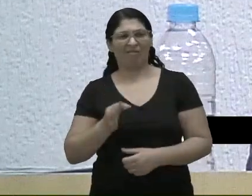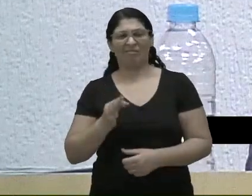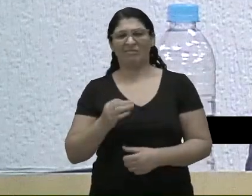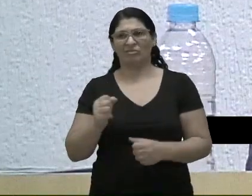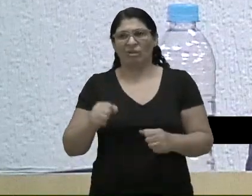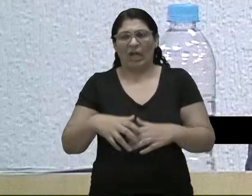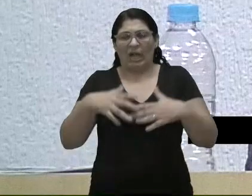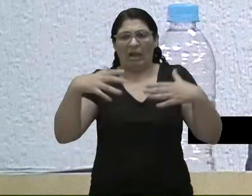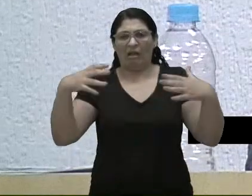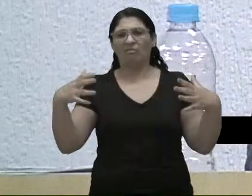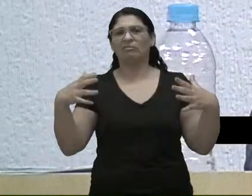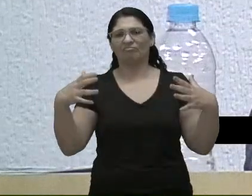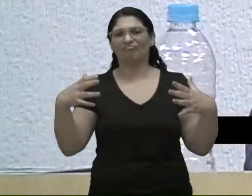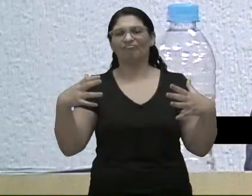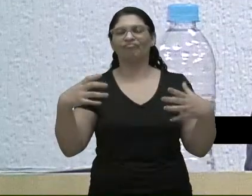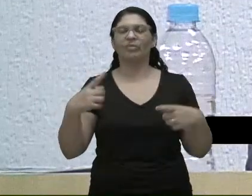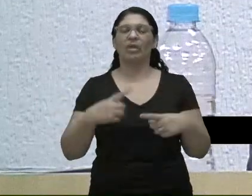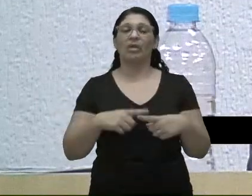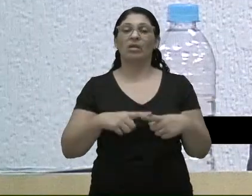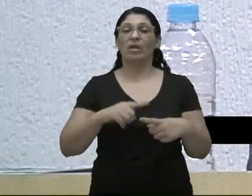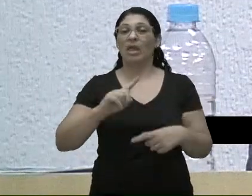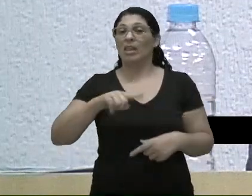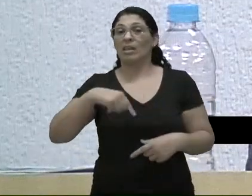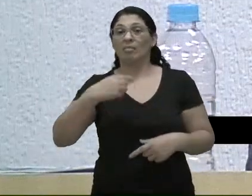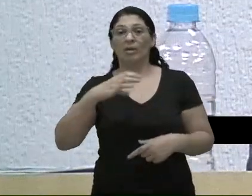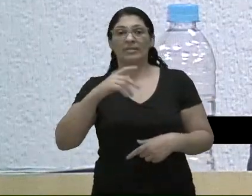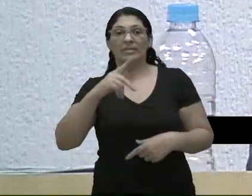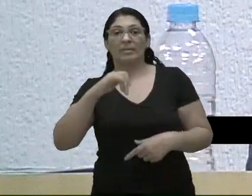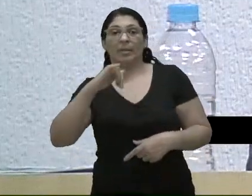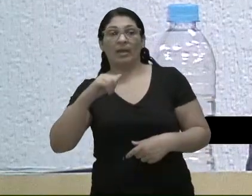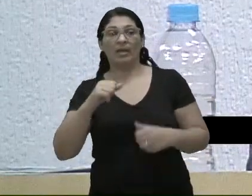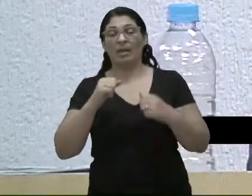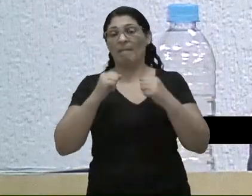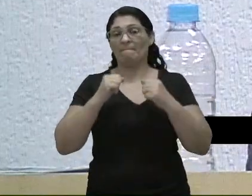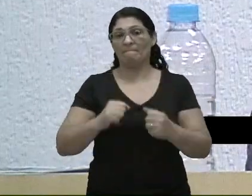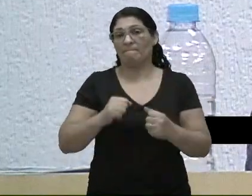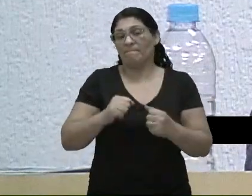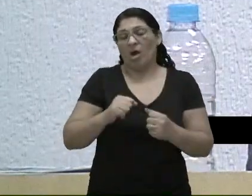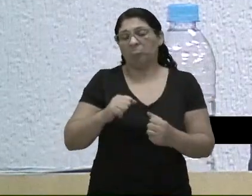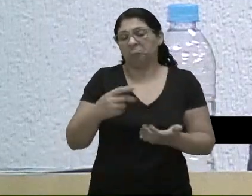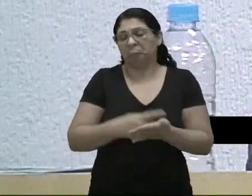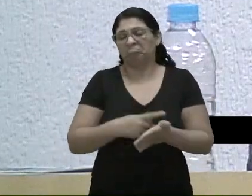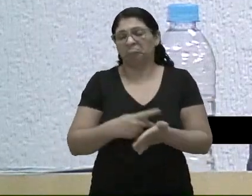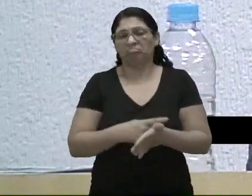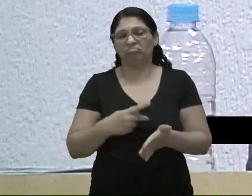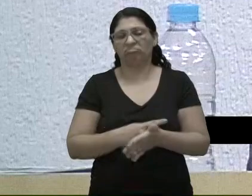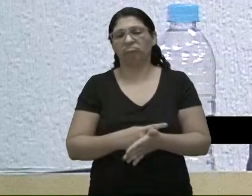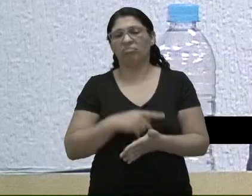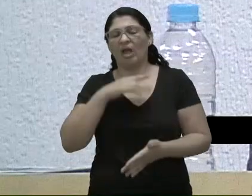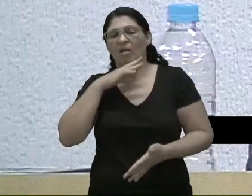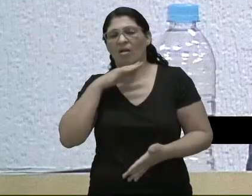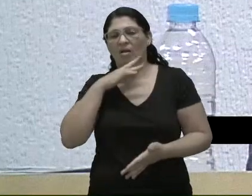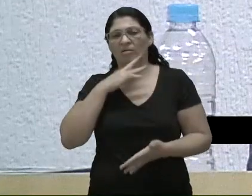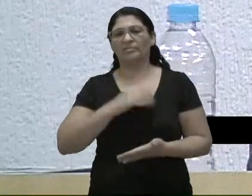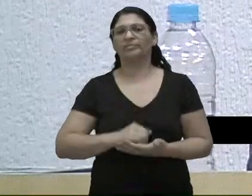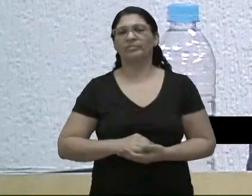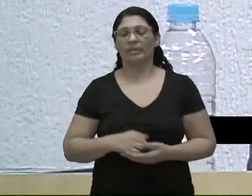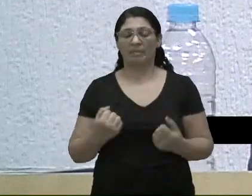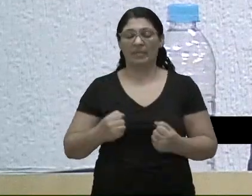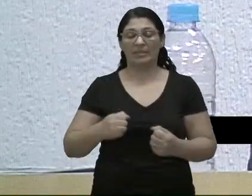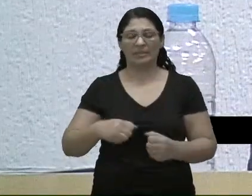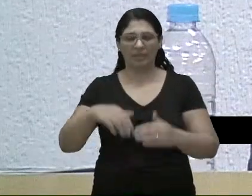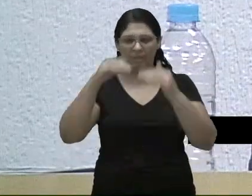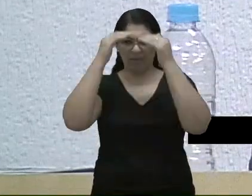depois, essa CPI ela pode estar fraudada a ser anulada. Então, presidente, temos que sim respeitar a posição de